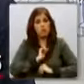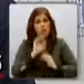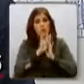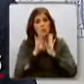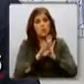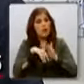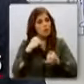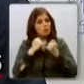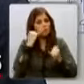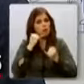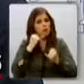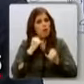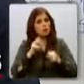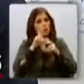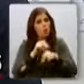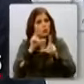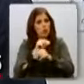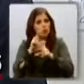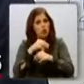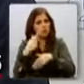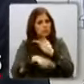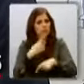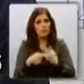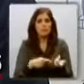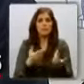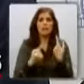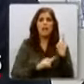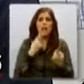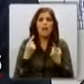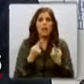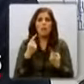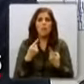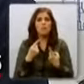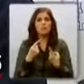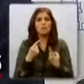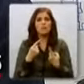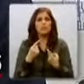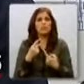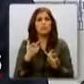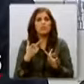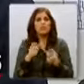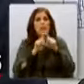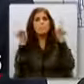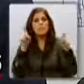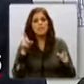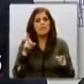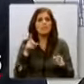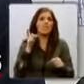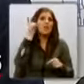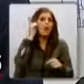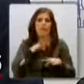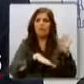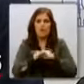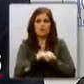atualizado o que nem sempre está do lado do utilizador Por que algumas operadoras não fazem isso por ter feito você já